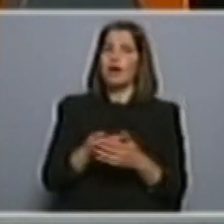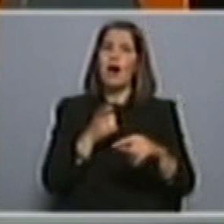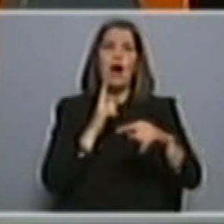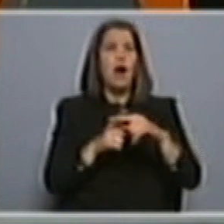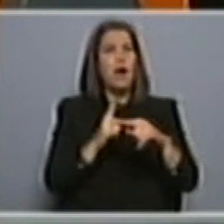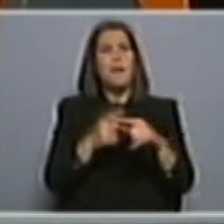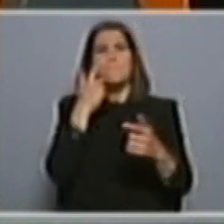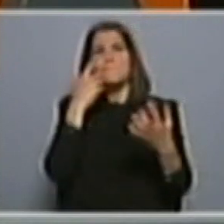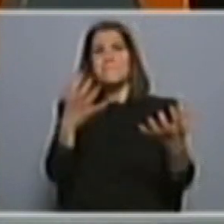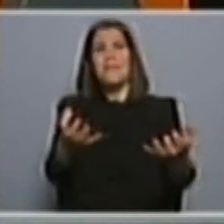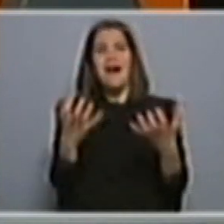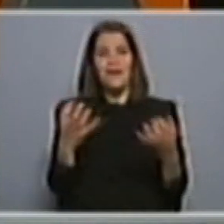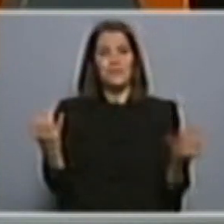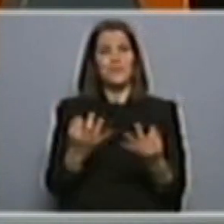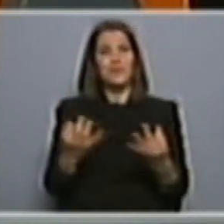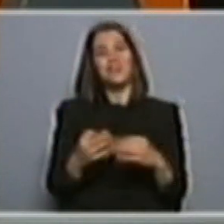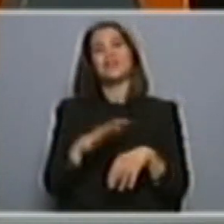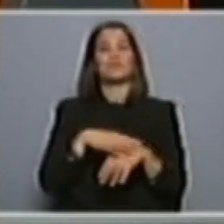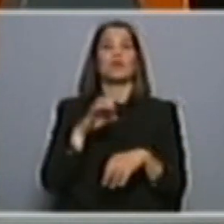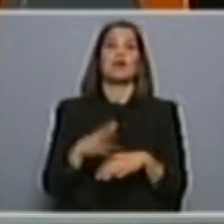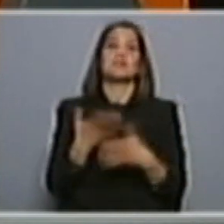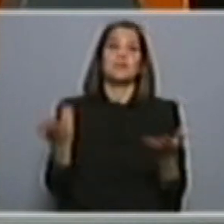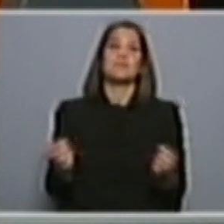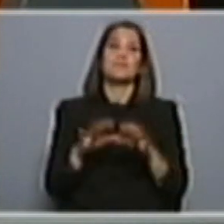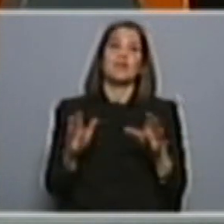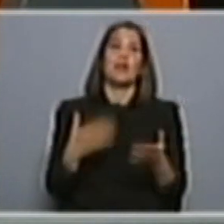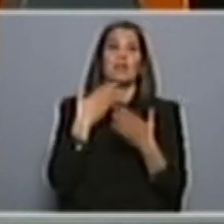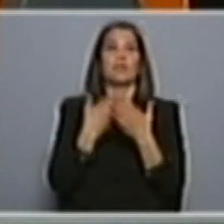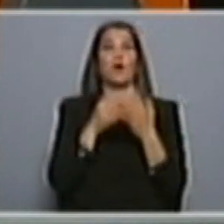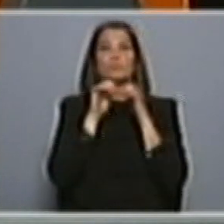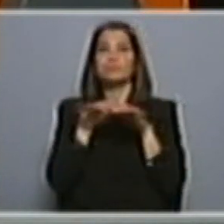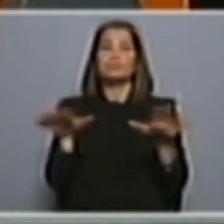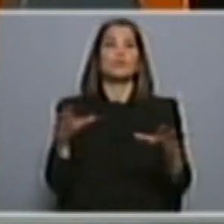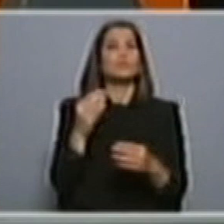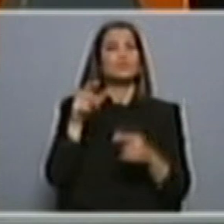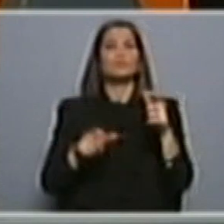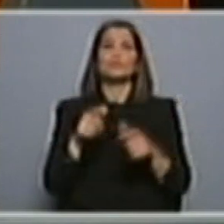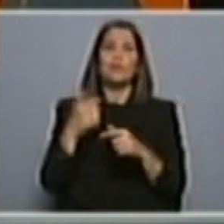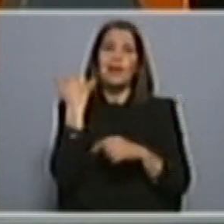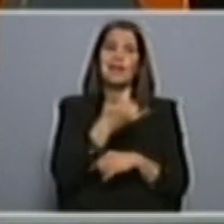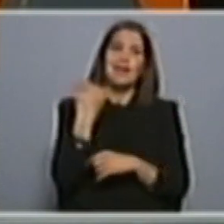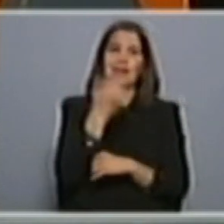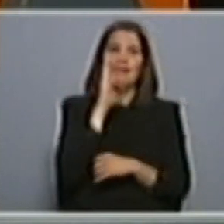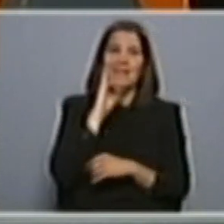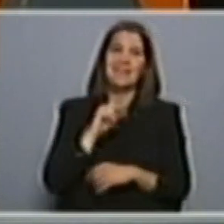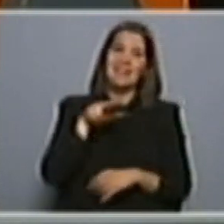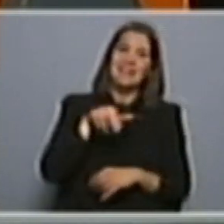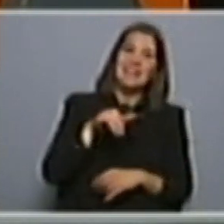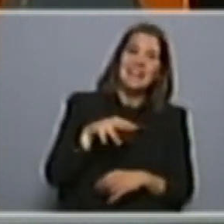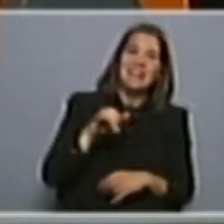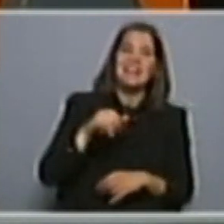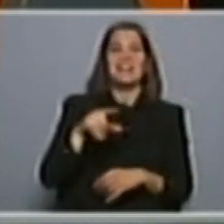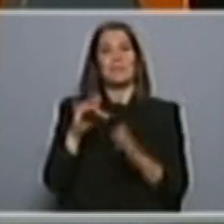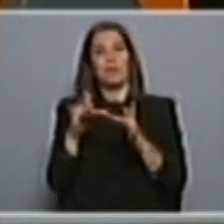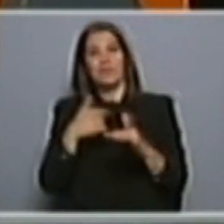tremendo, não apenas ao nível da repercussão que teve, tanta gente a ligar à própria Nini, tanta gente a contatar-me